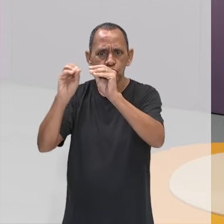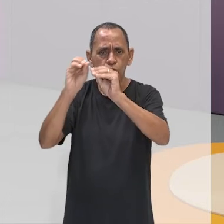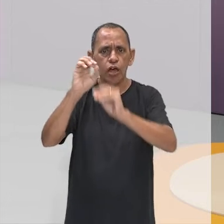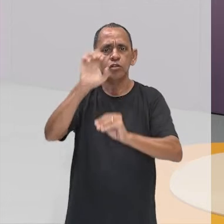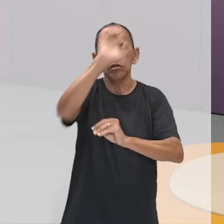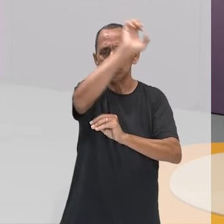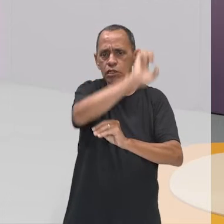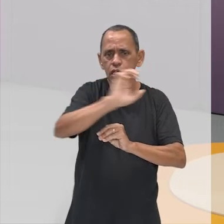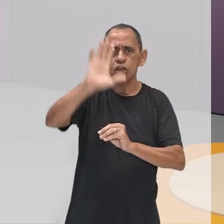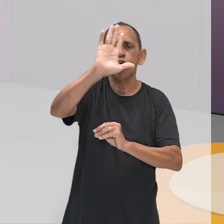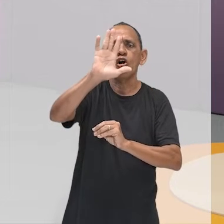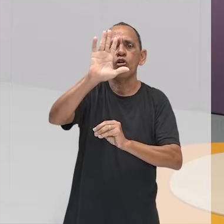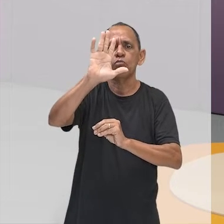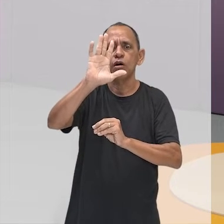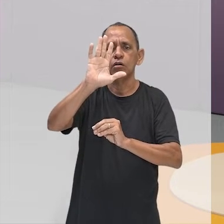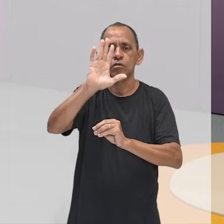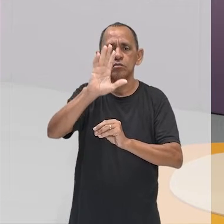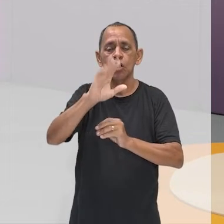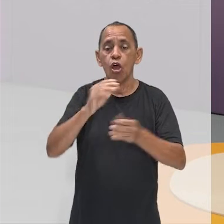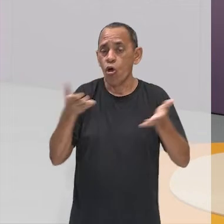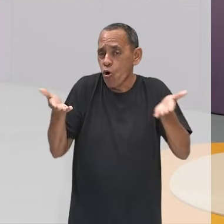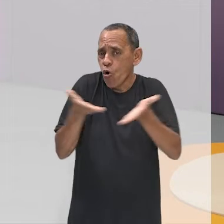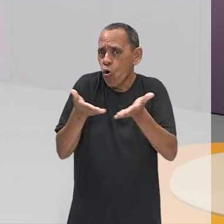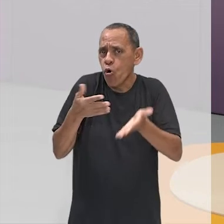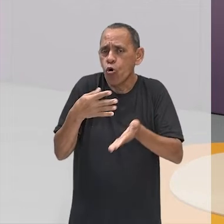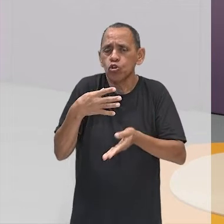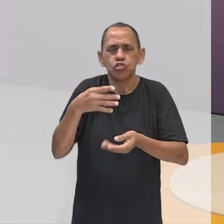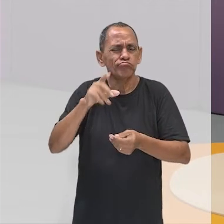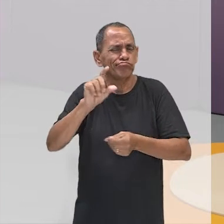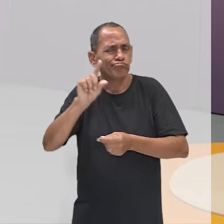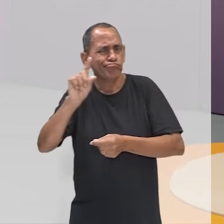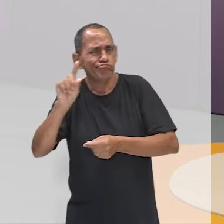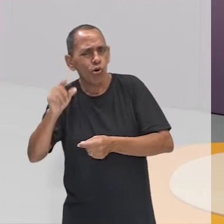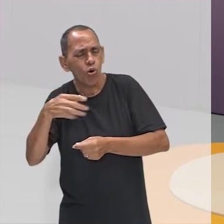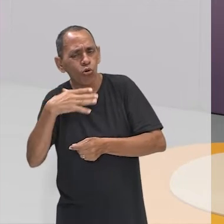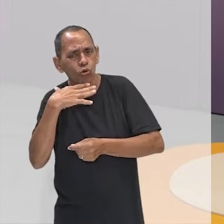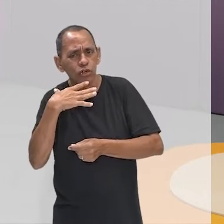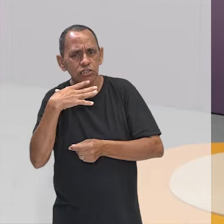tem ali de estudos sobre os escritos, sobre